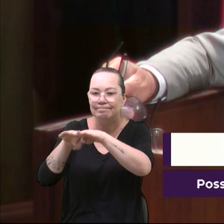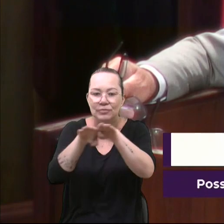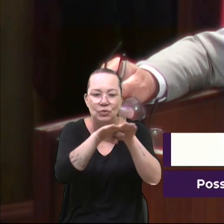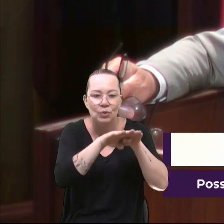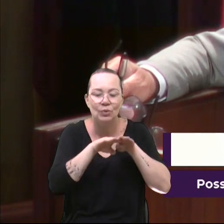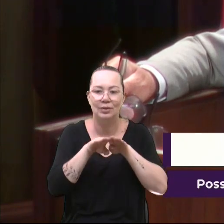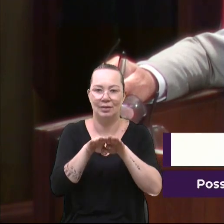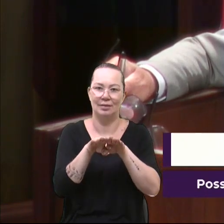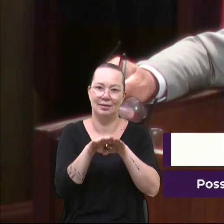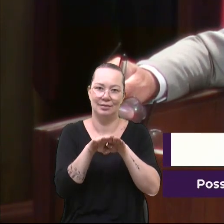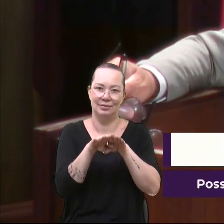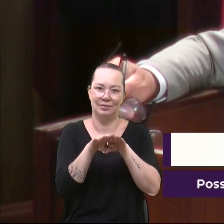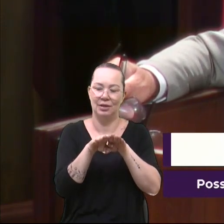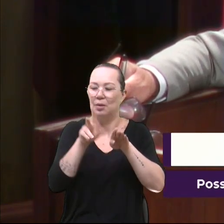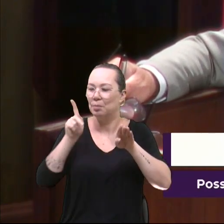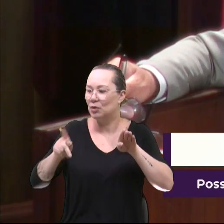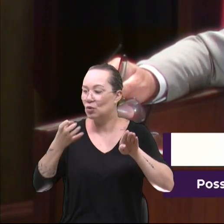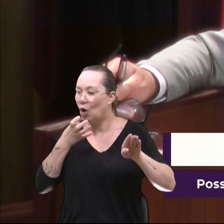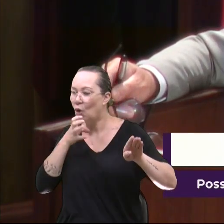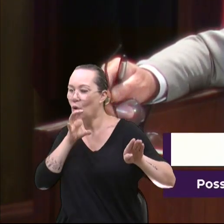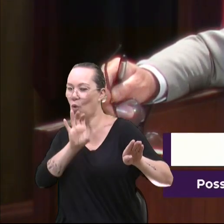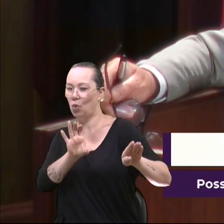Paciência para reconciliar os contrários.